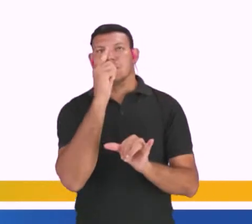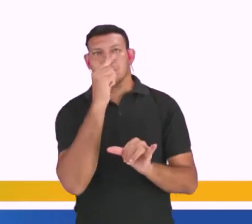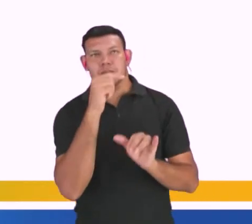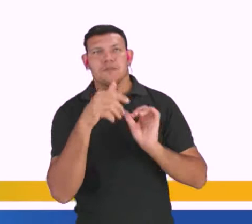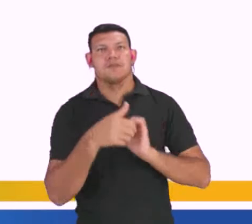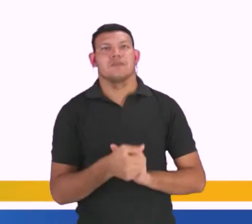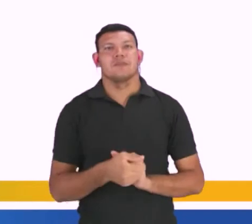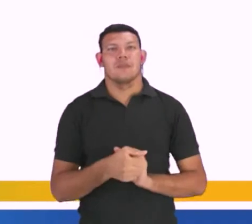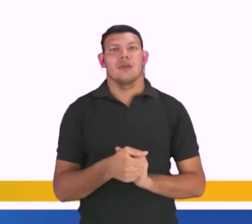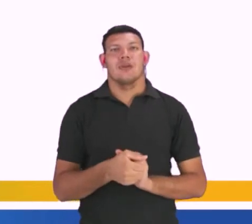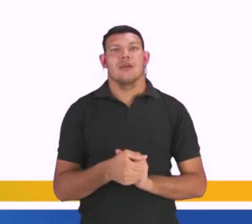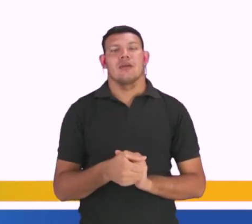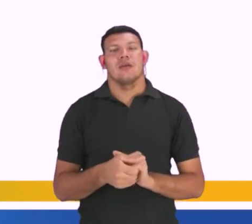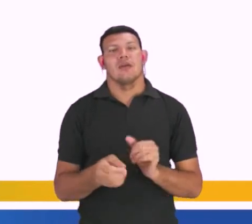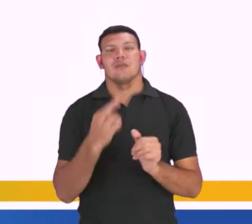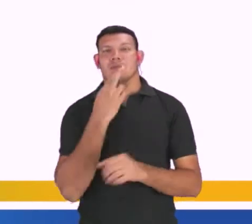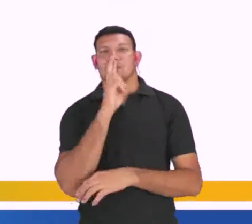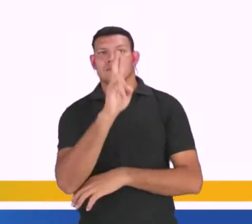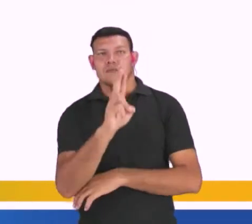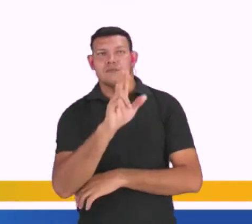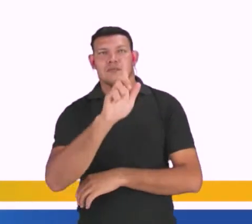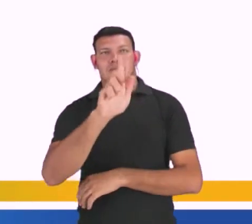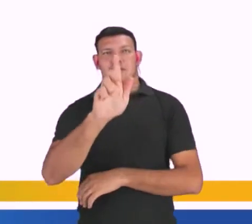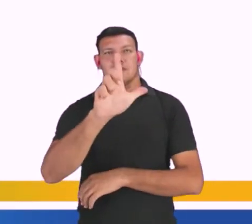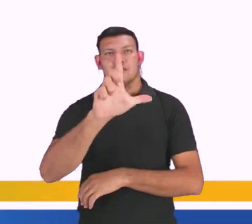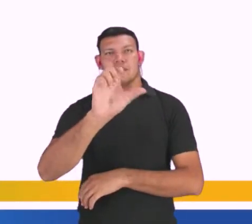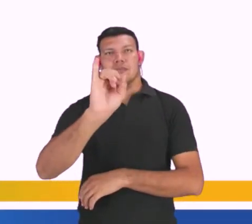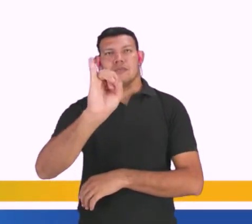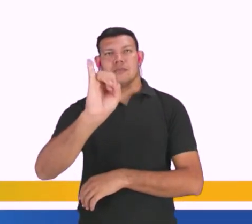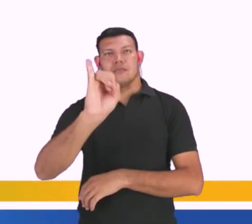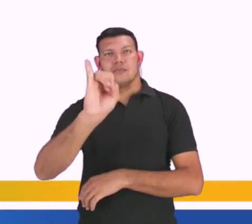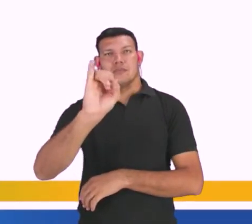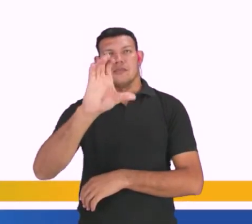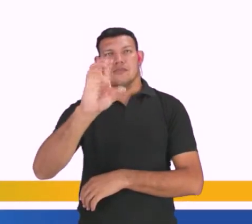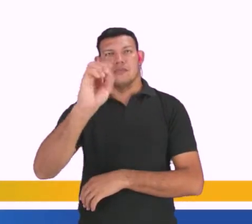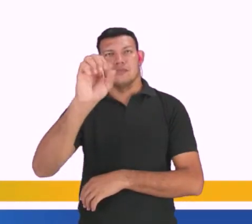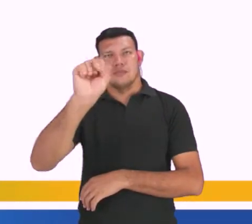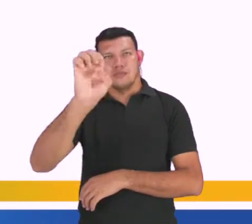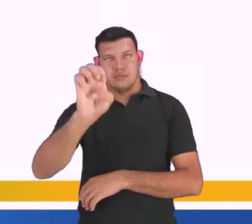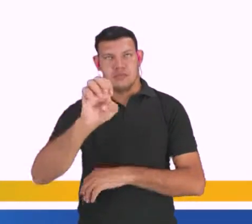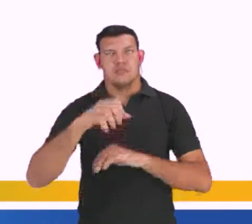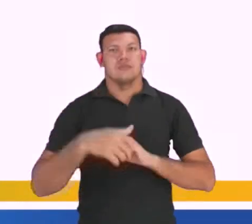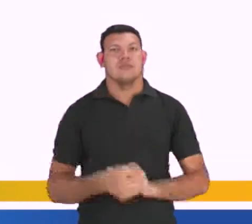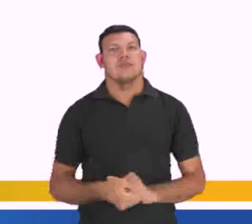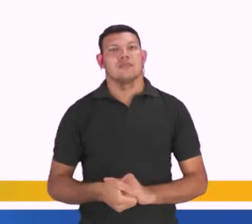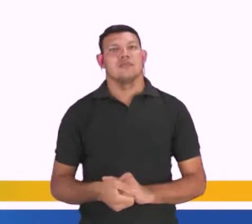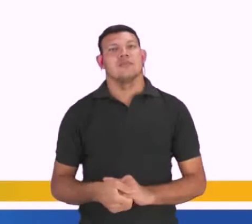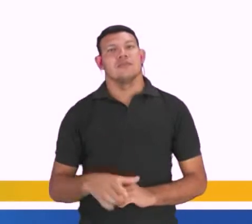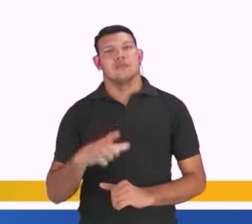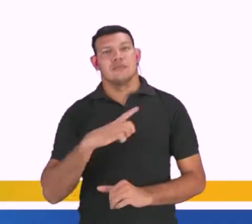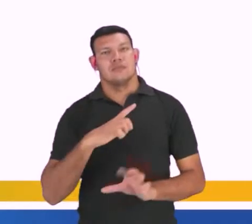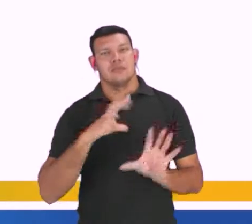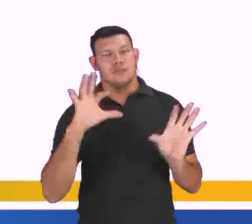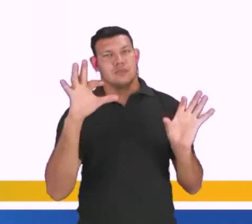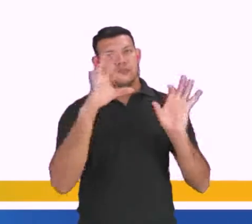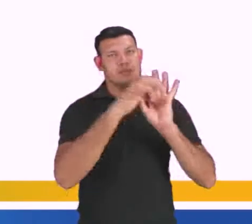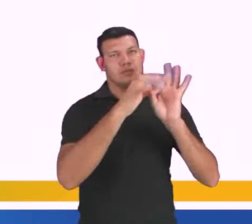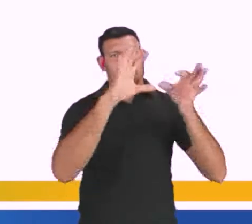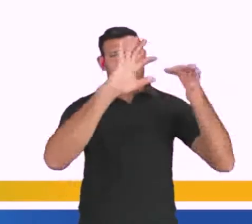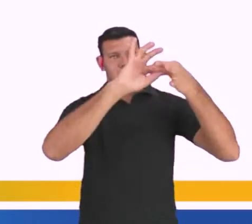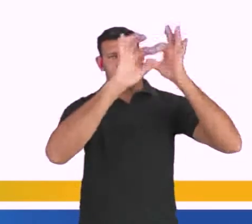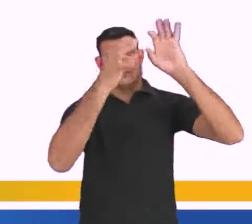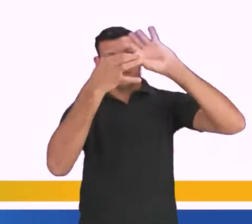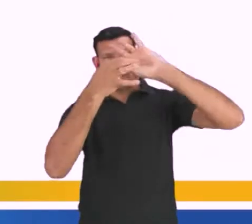produzir glicose. Também nós temos aqui embaixo, nessa caixinha abaixo, essa cadeia onde vai acontecer